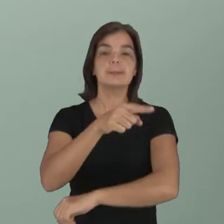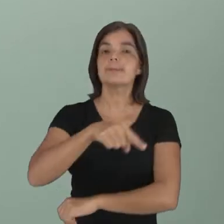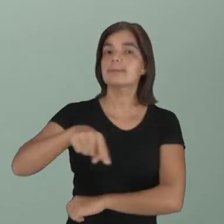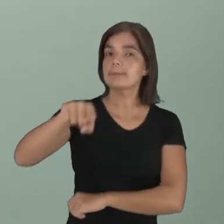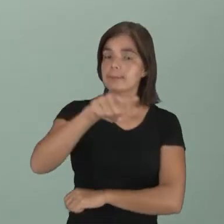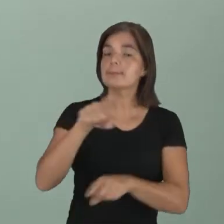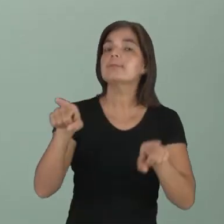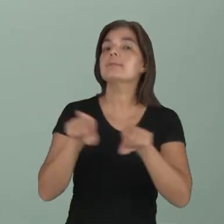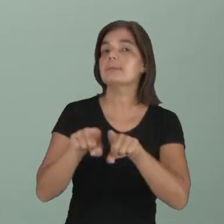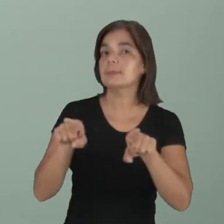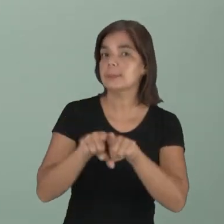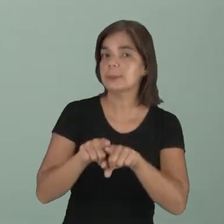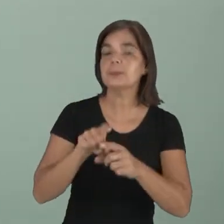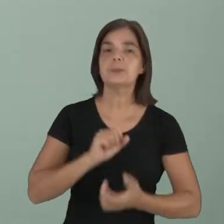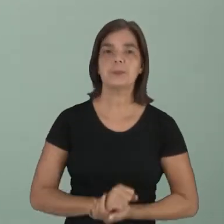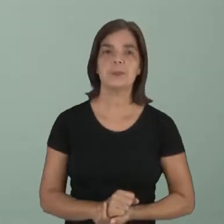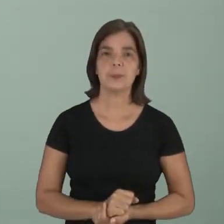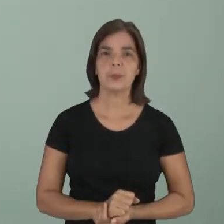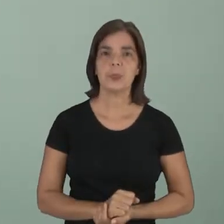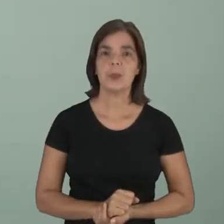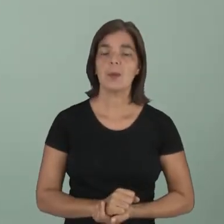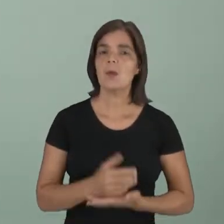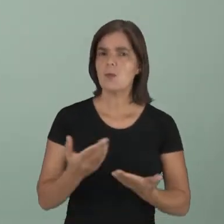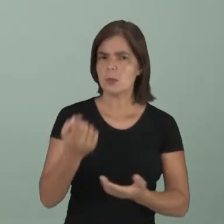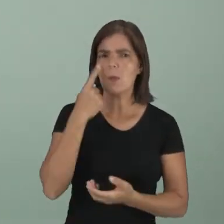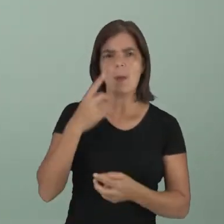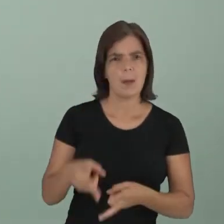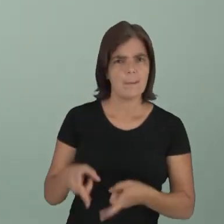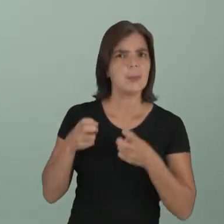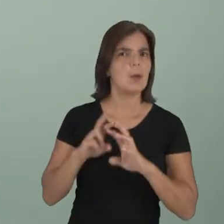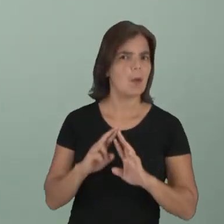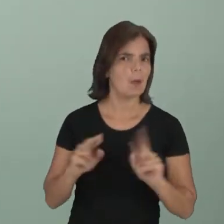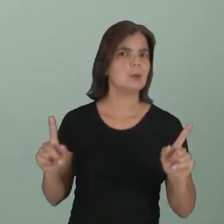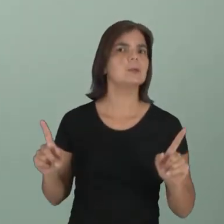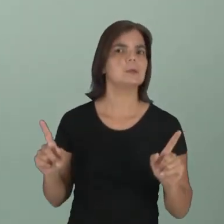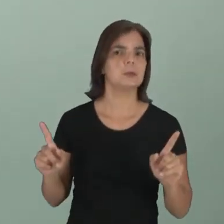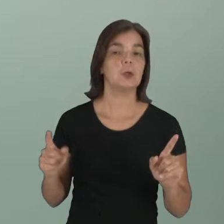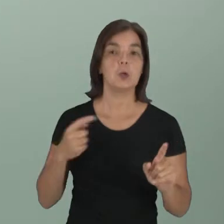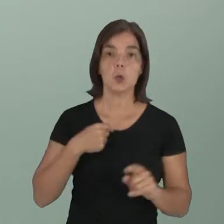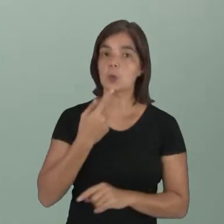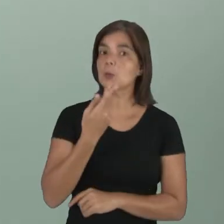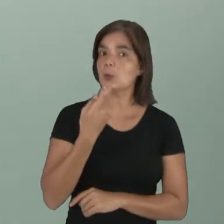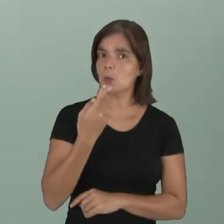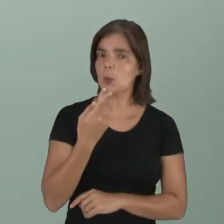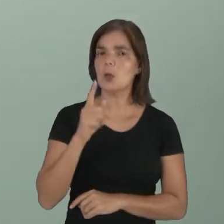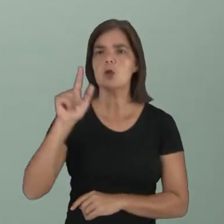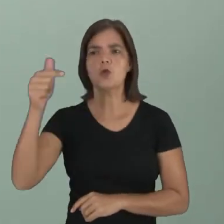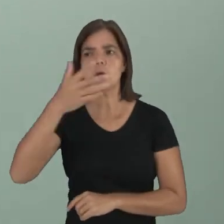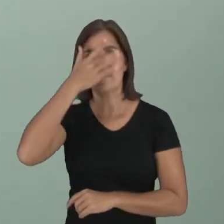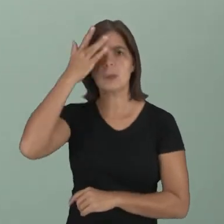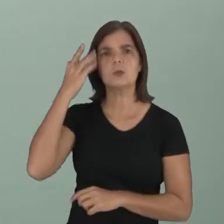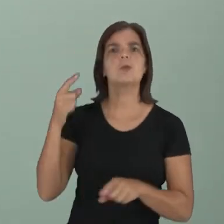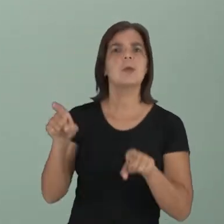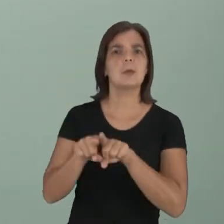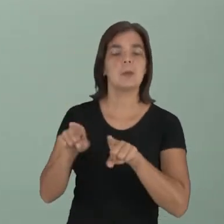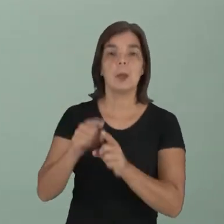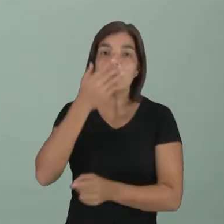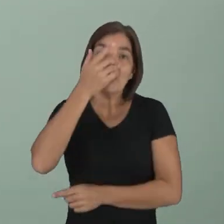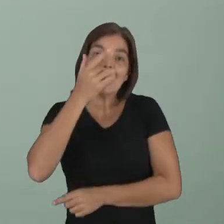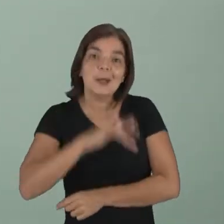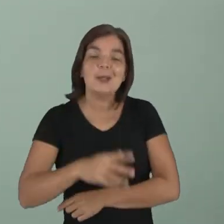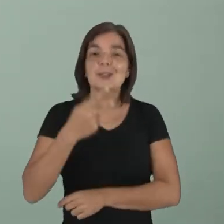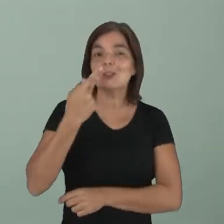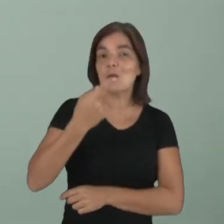de vocês são rio-branquenses. Você percebe a diferença quando eu falo e quando outra pessoa fala, quando uma